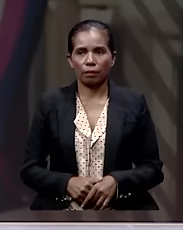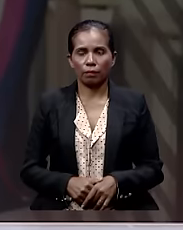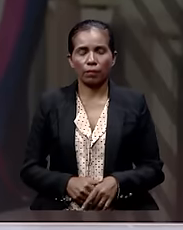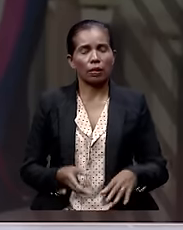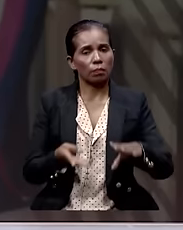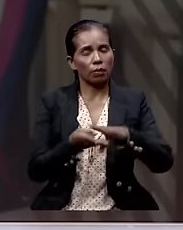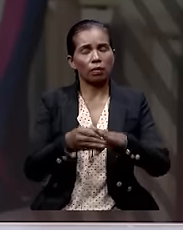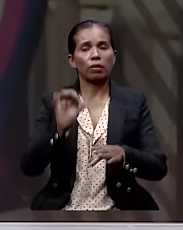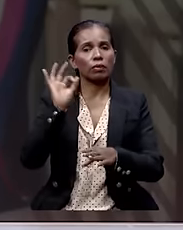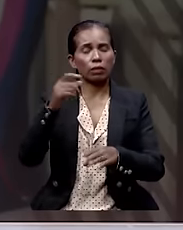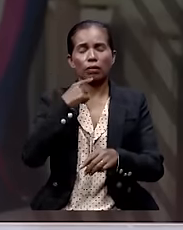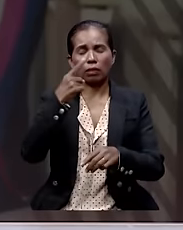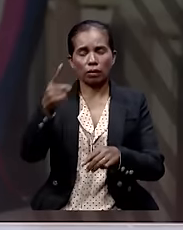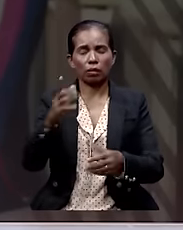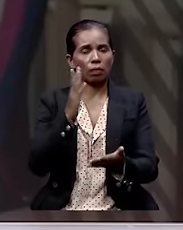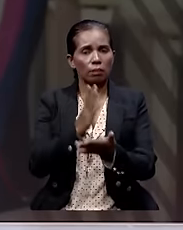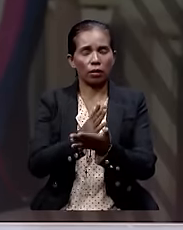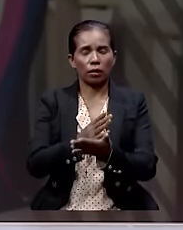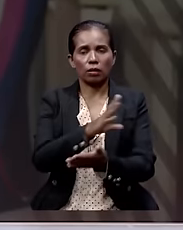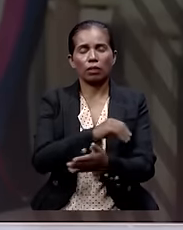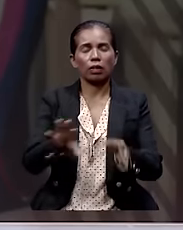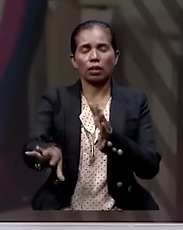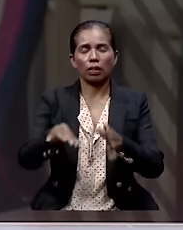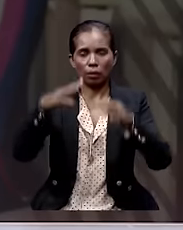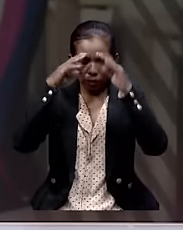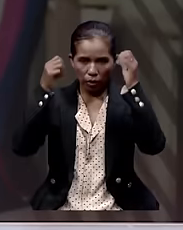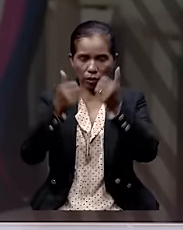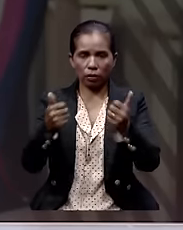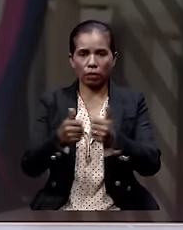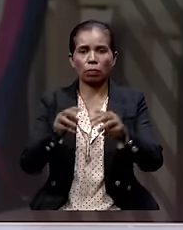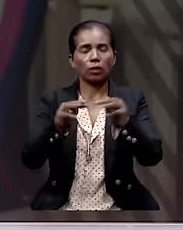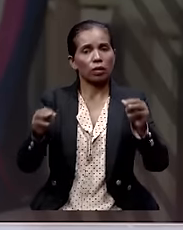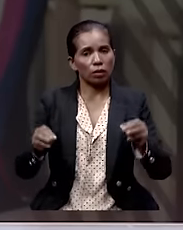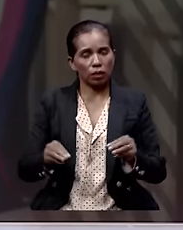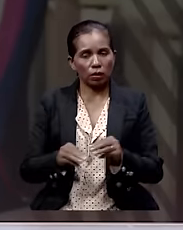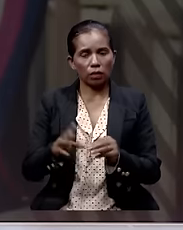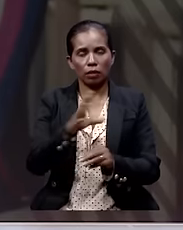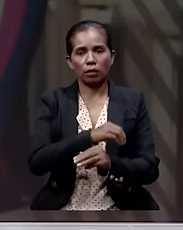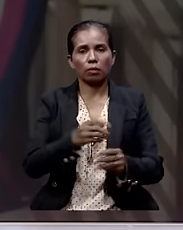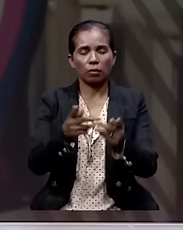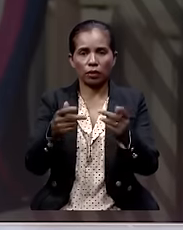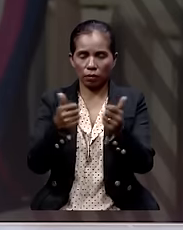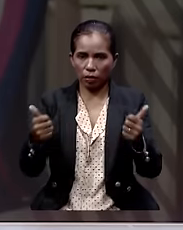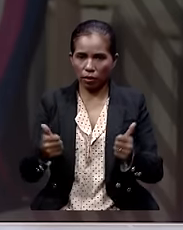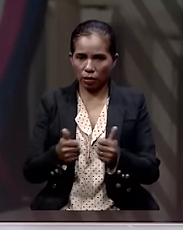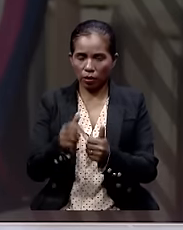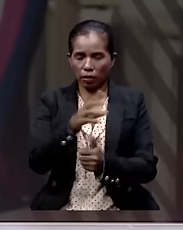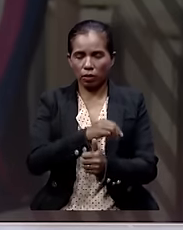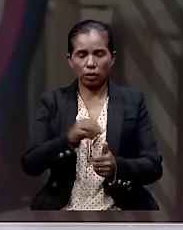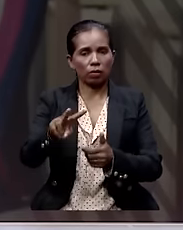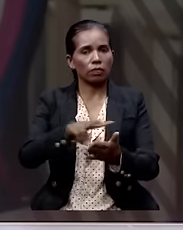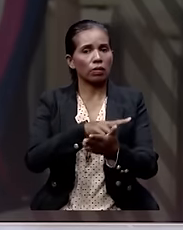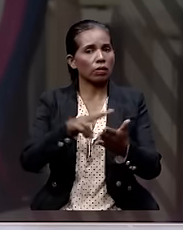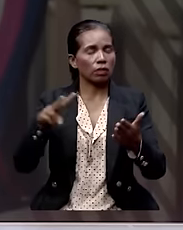Bancada Fretilin considera exoneração na nomeação da presidente da autoridade do município no posto administrativo viola